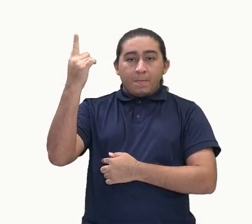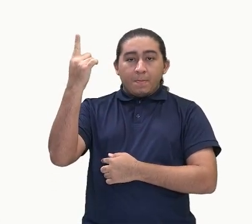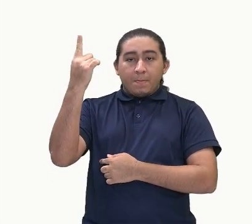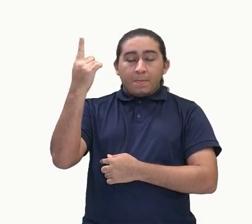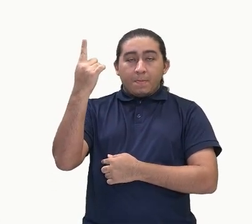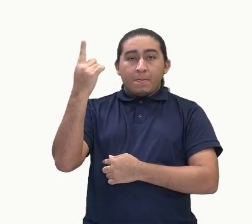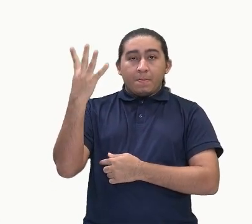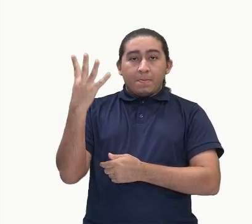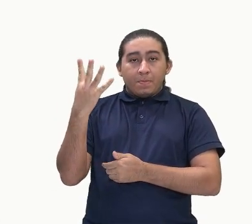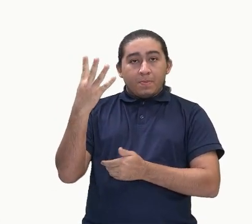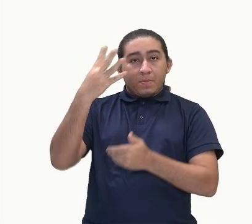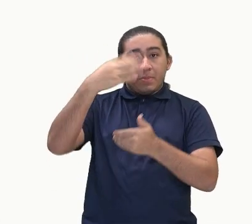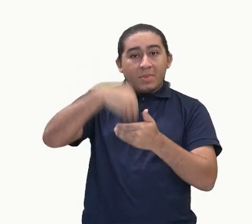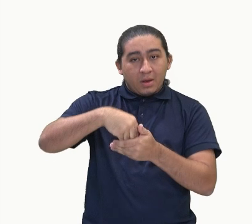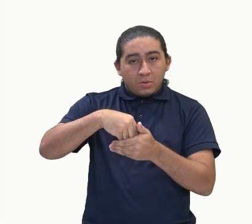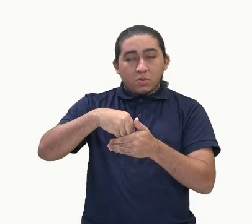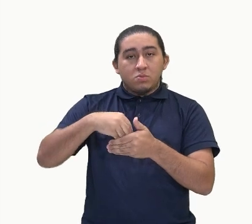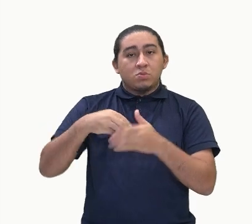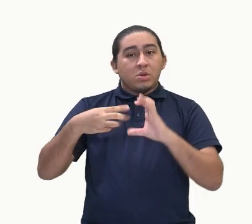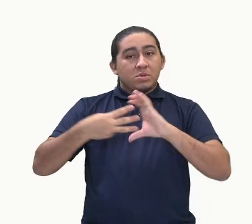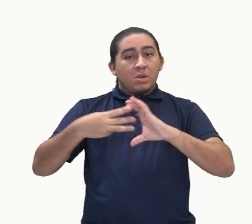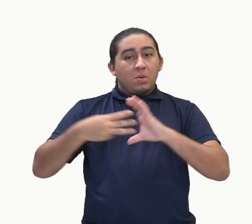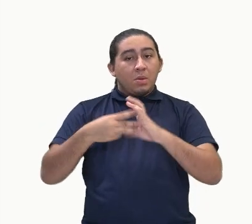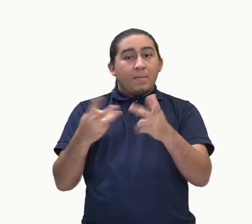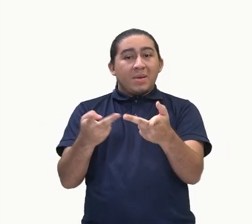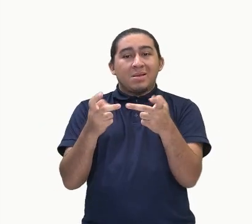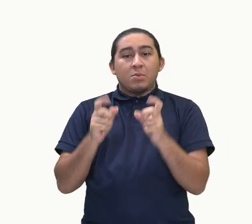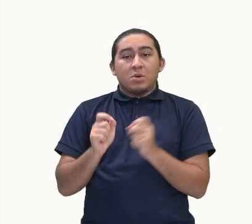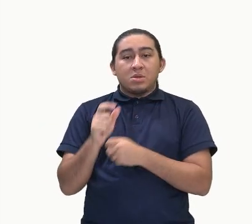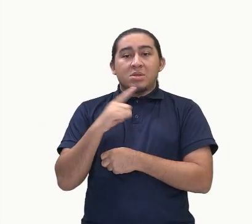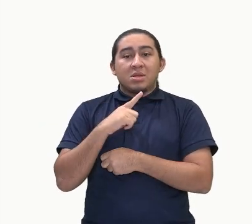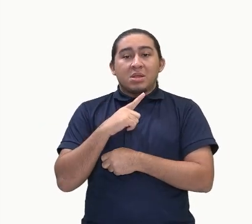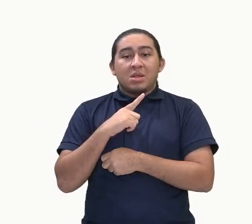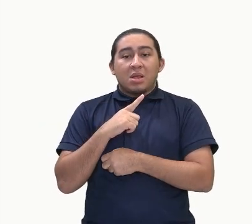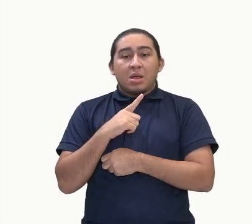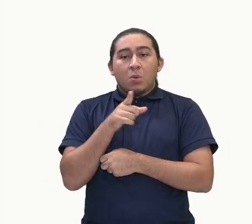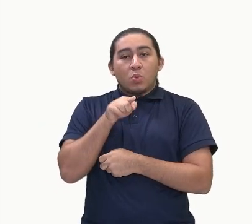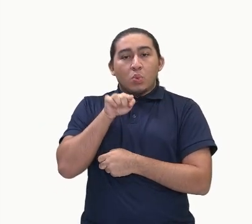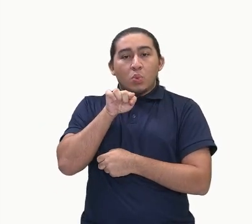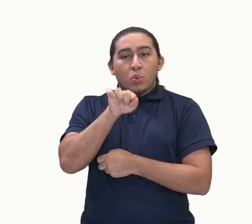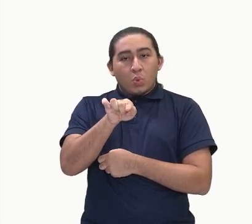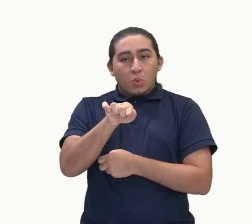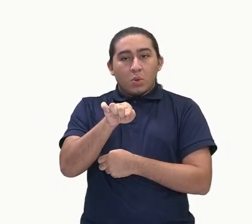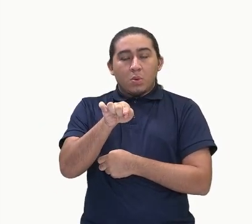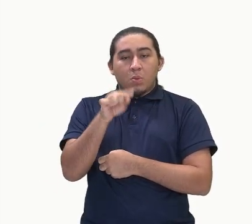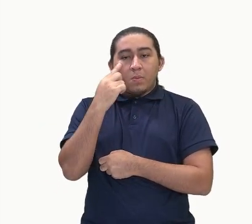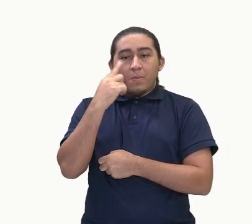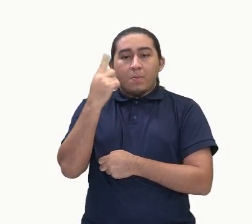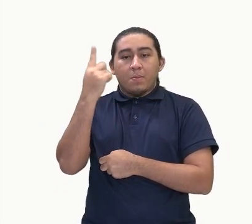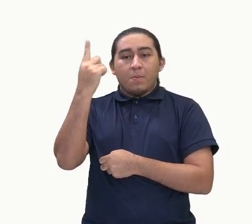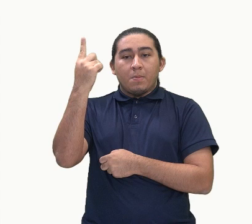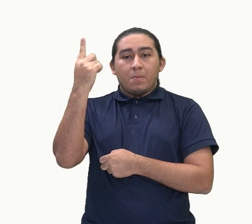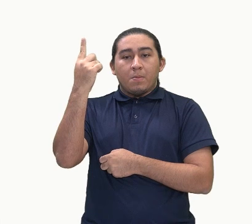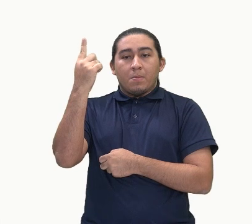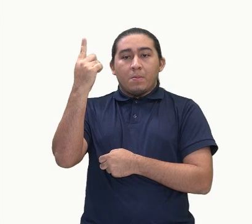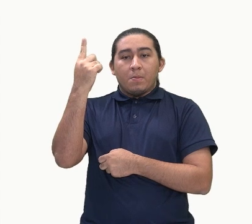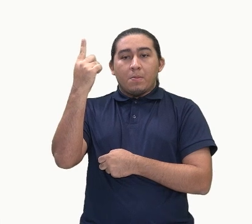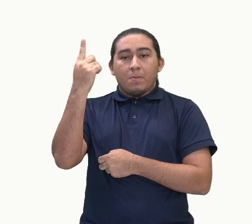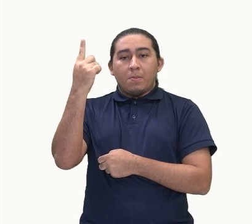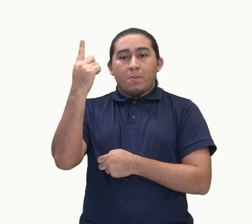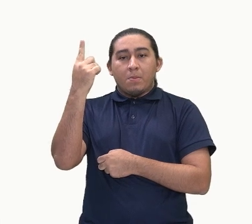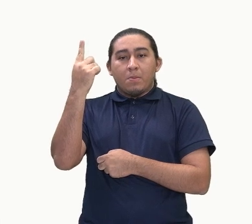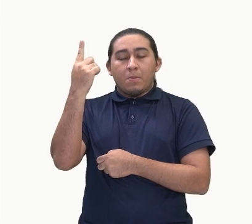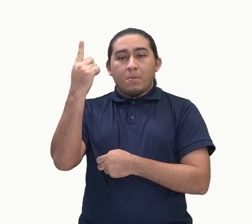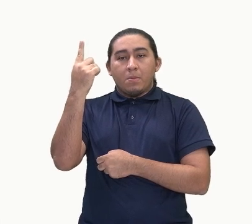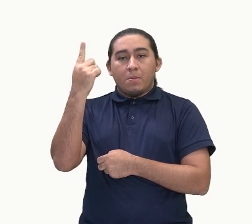na imagem, você consegue observar, ó, o núcleo, né, bem no centro aí dela. E a gente está marcando para a gente conseguir visualizar